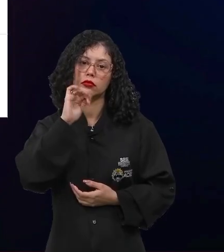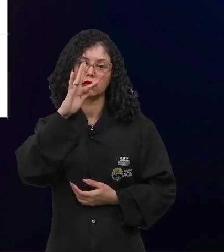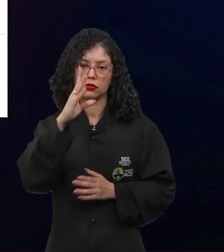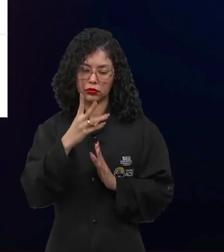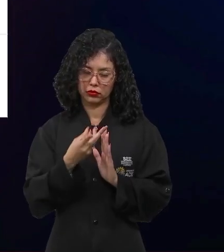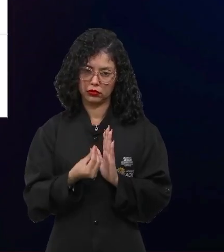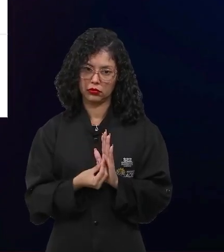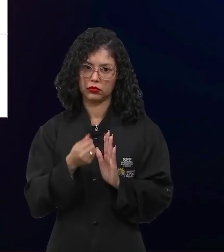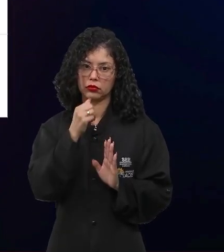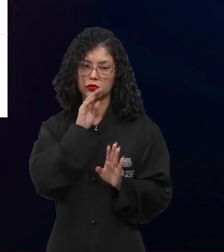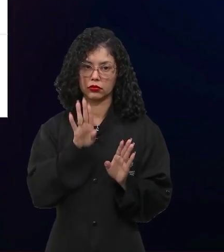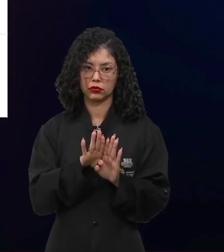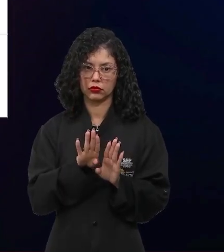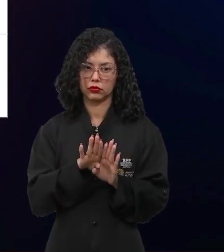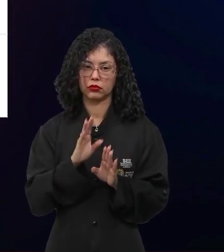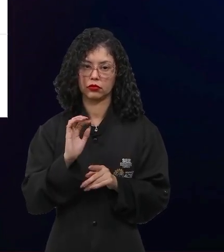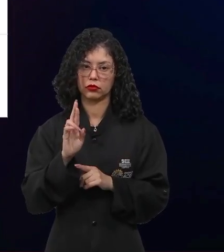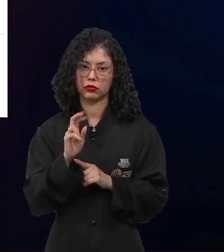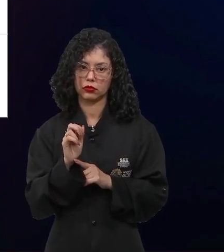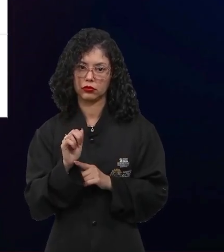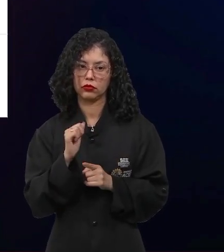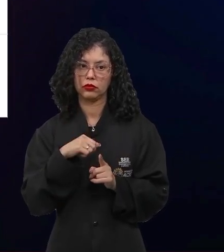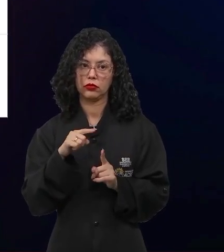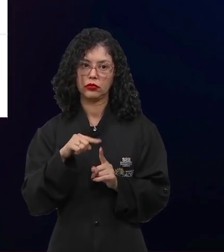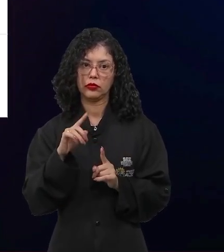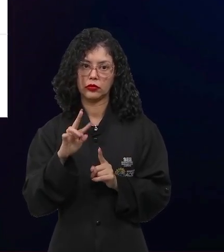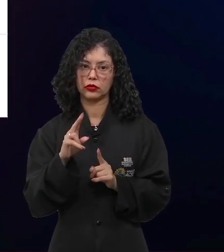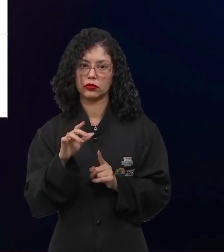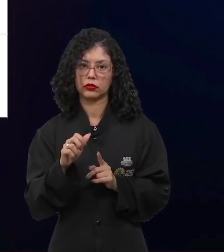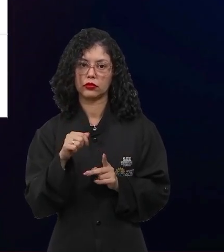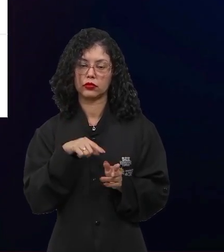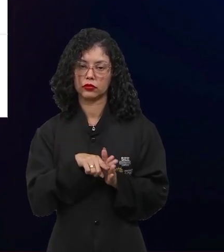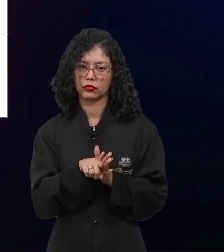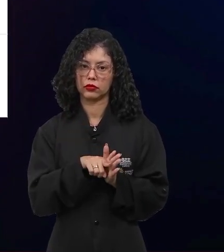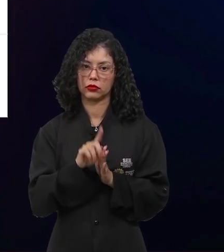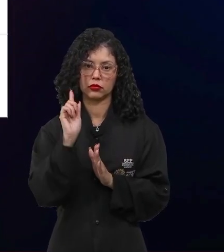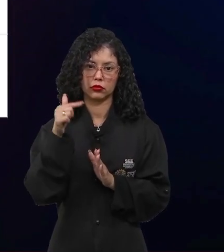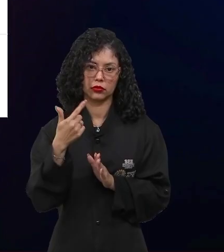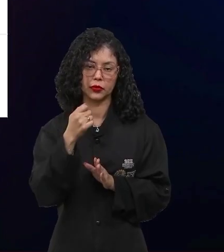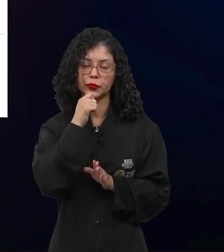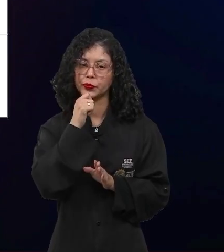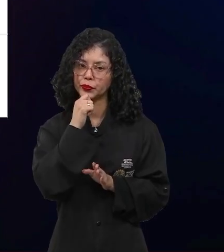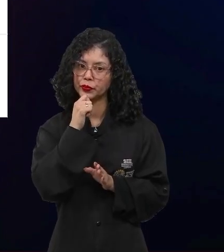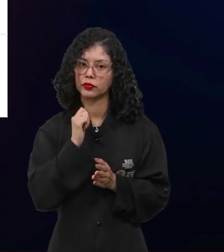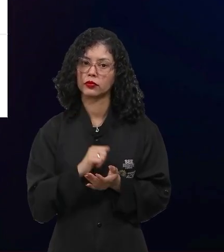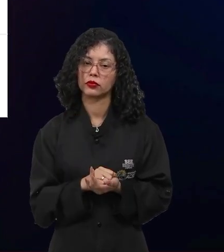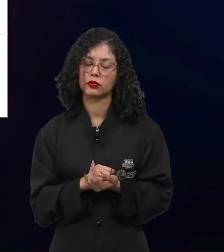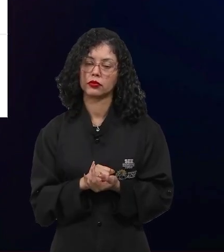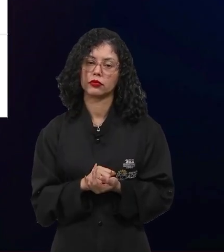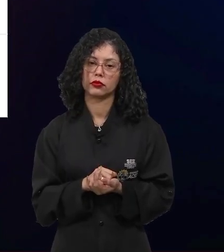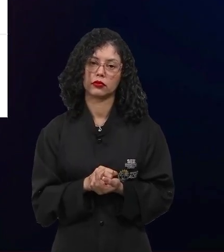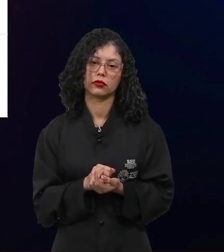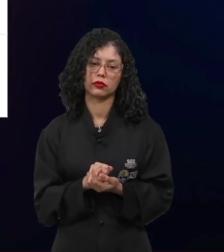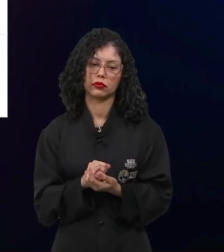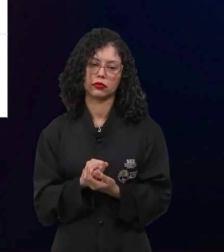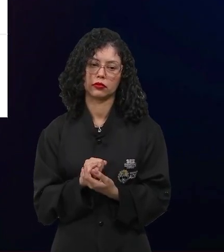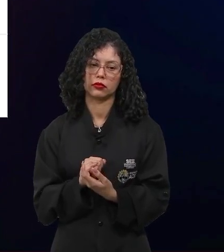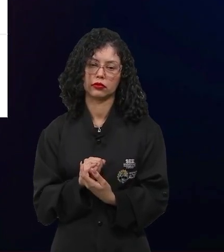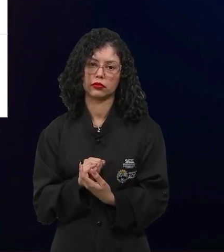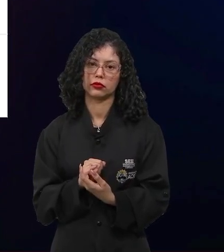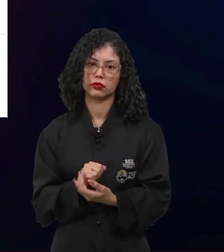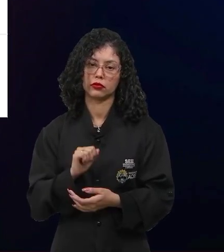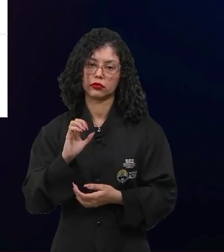Amazonas, e compositores como Carlos Gomes, você pode até pesquisar depois sobre ele, com a obra